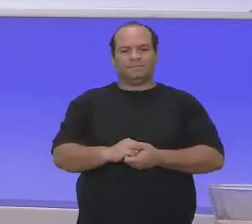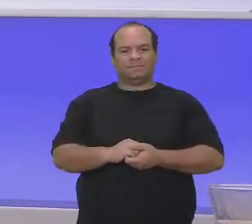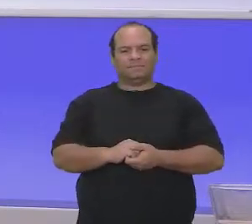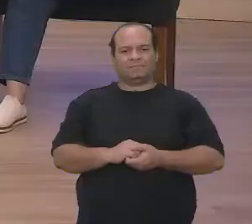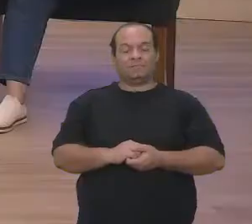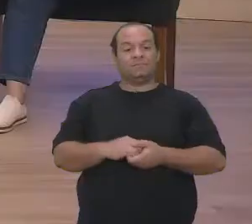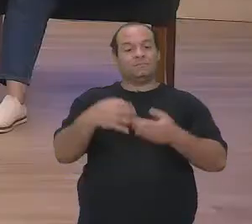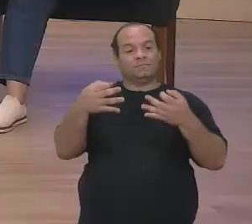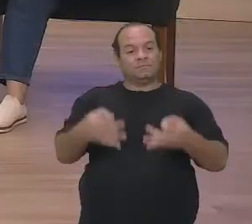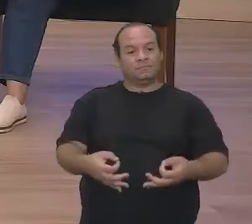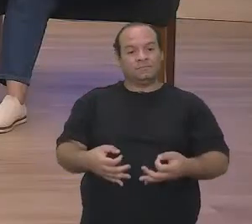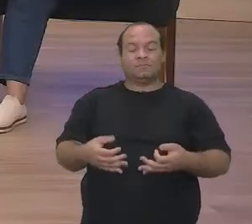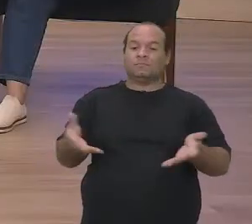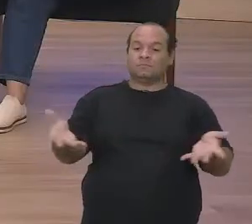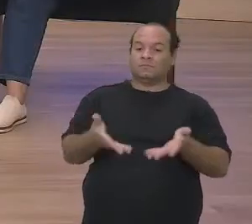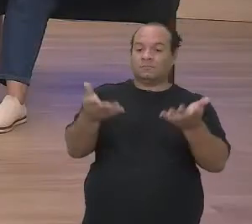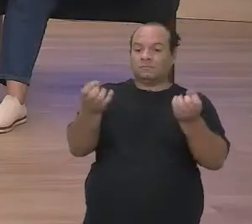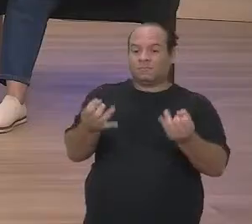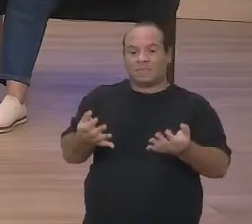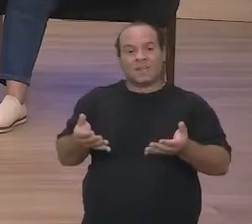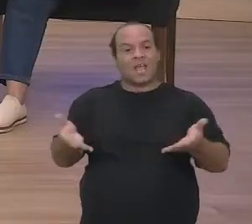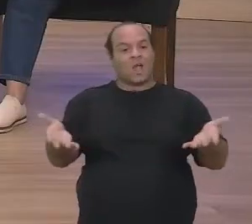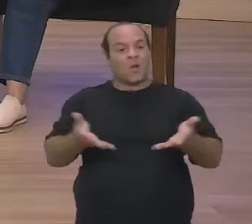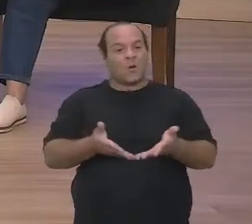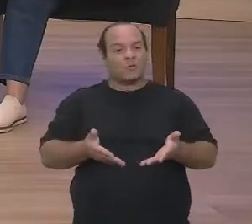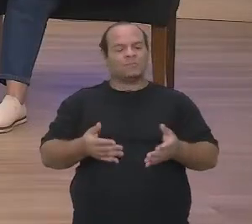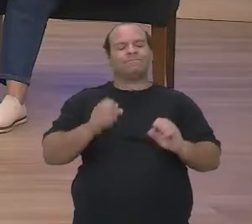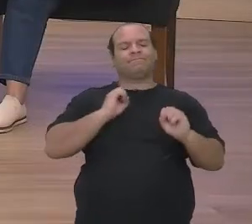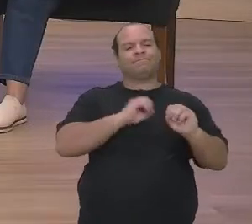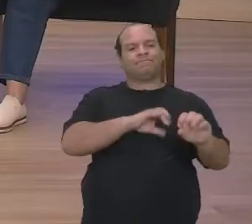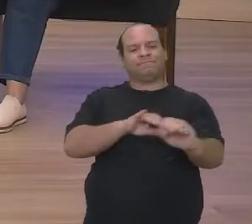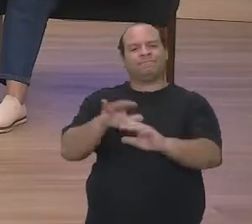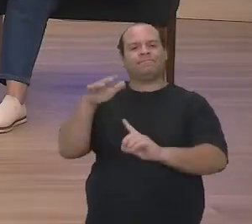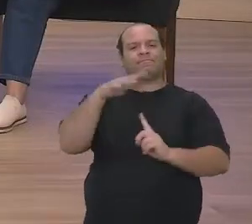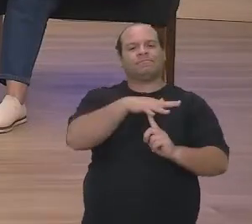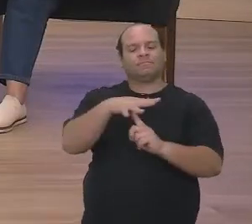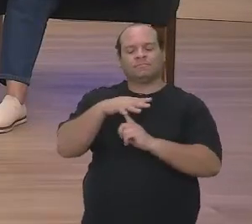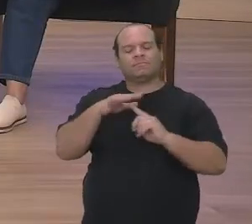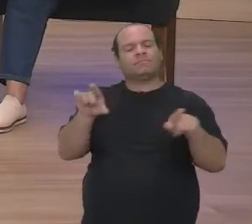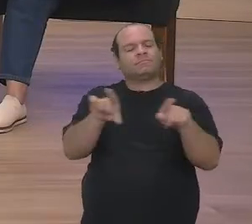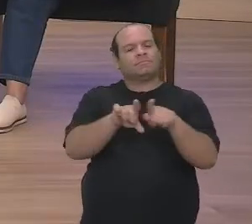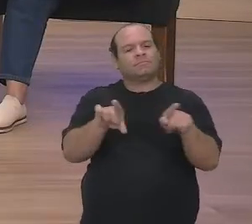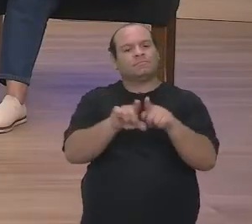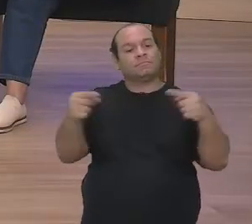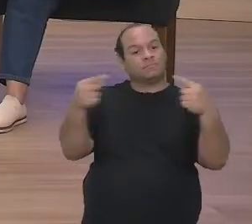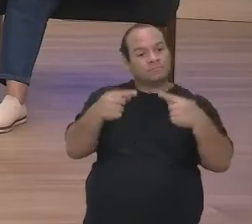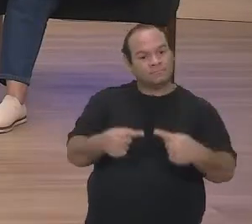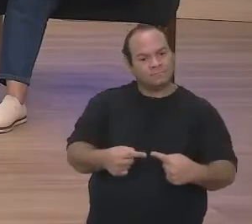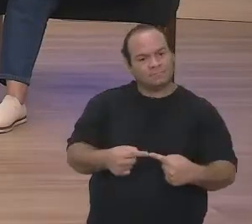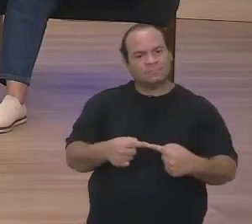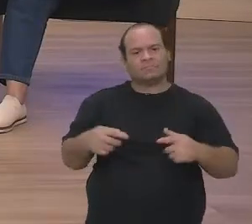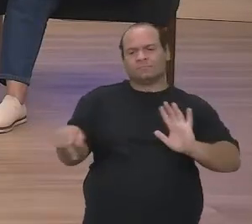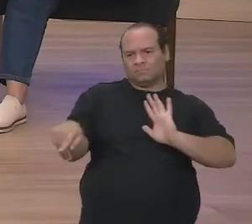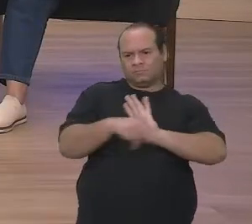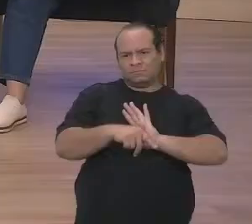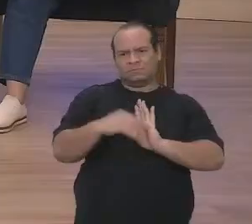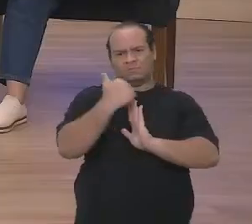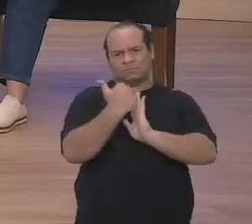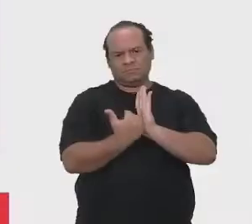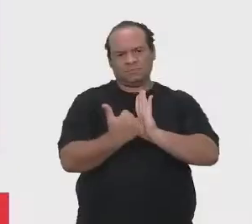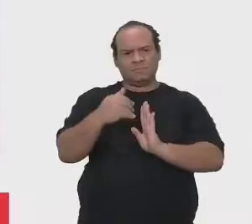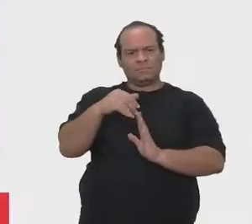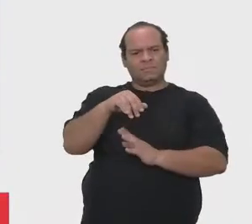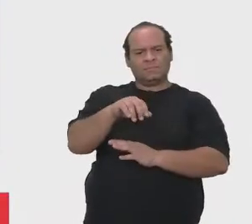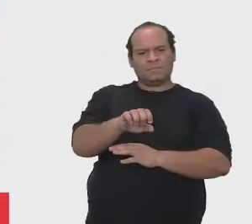Certo. Então, olha só, pessoal, esse programa Alfabetiza Ambiental, ele está de acordo com a resolução conjunta da CEMIL,